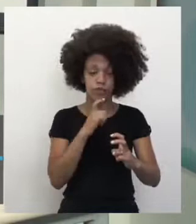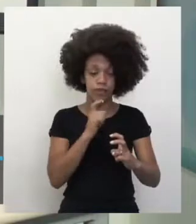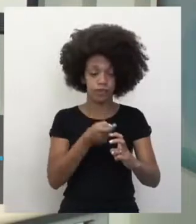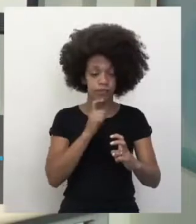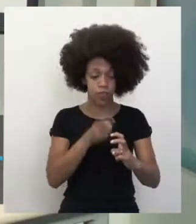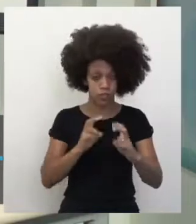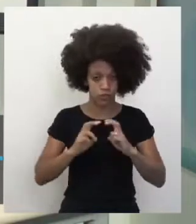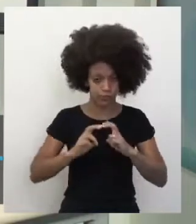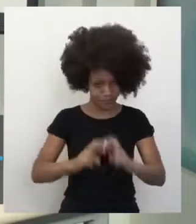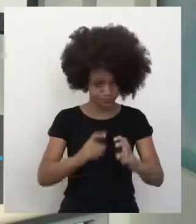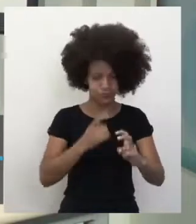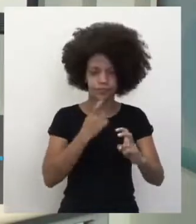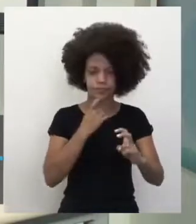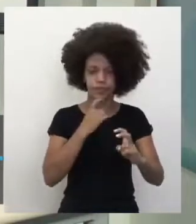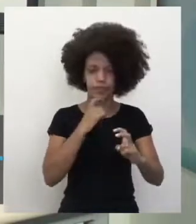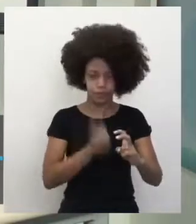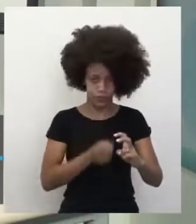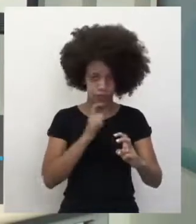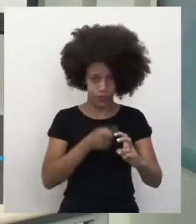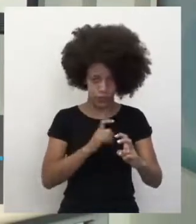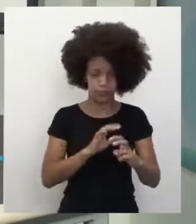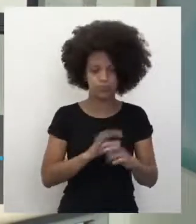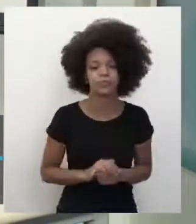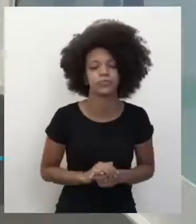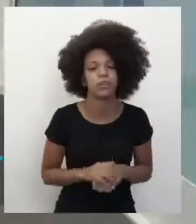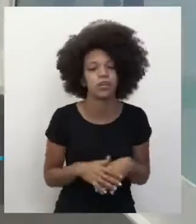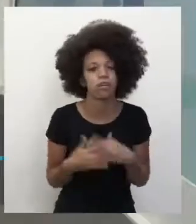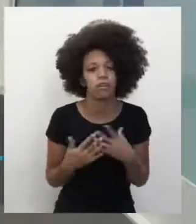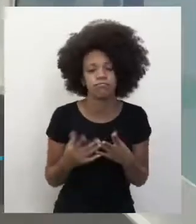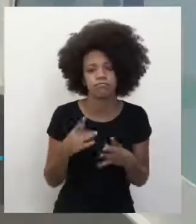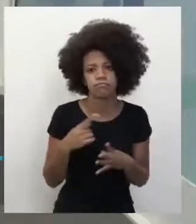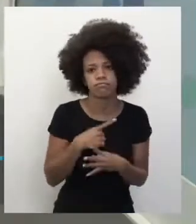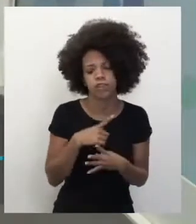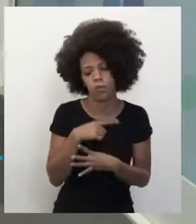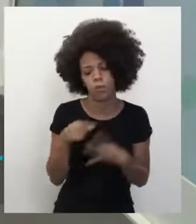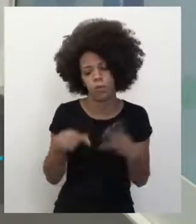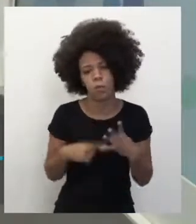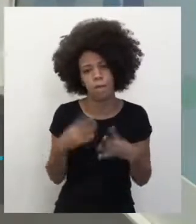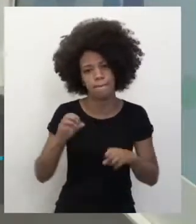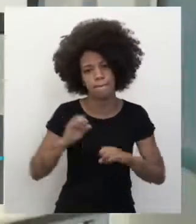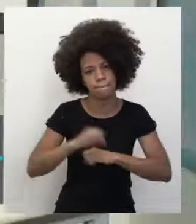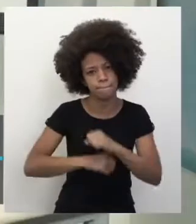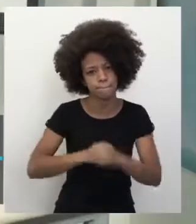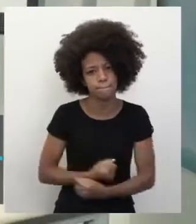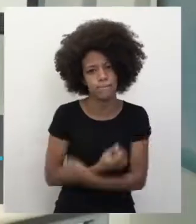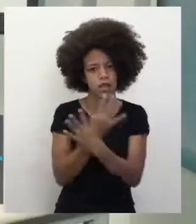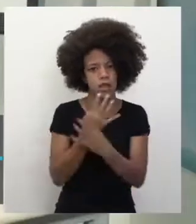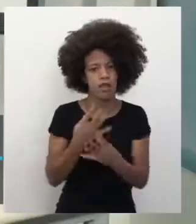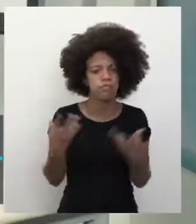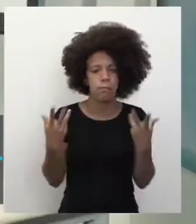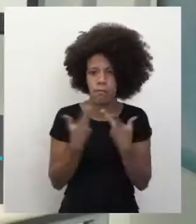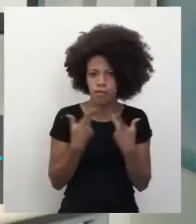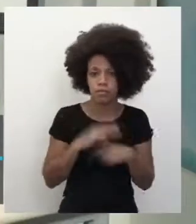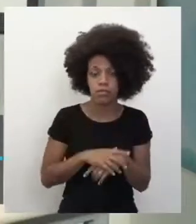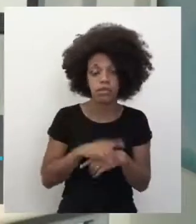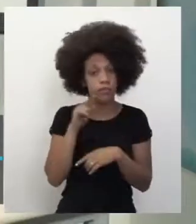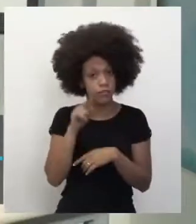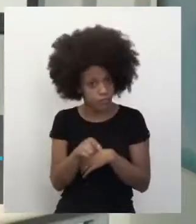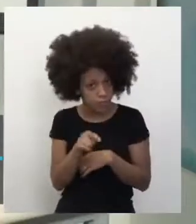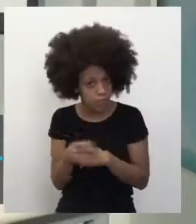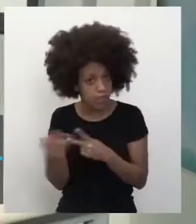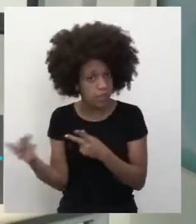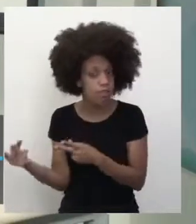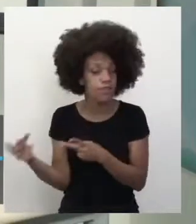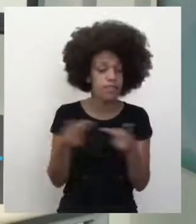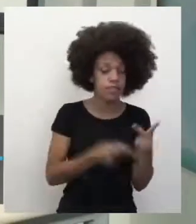têm cores diferentes. Eu sempre adorei aqueles painéis. É lindíssimo. Enormes, né? Então, se vier passear em São Paulo, pega o